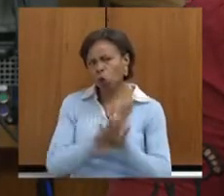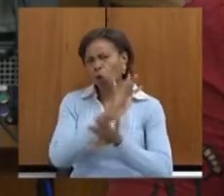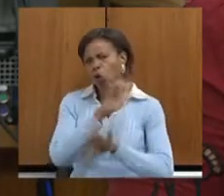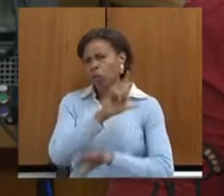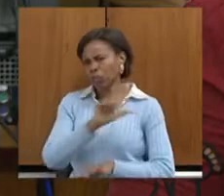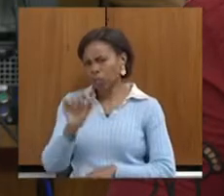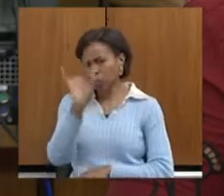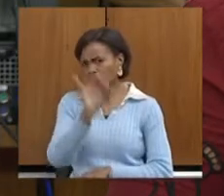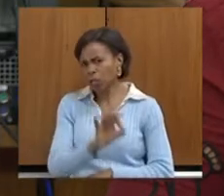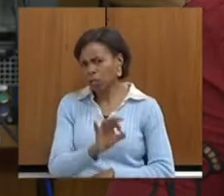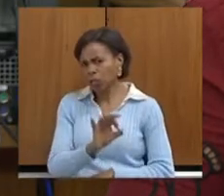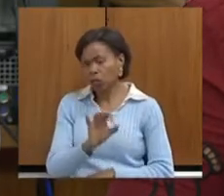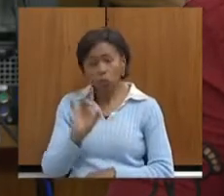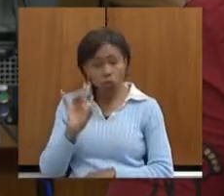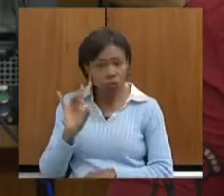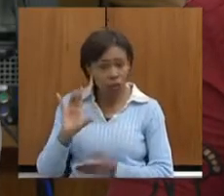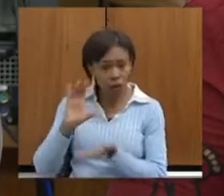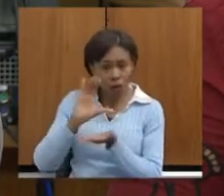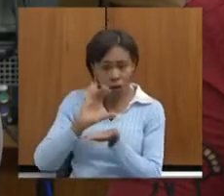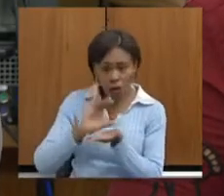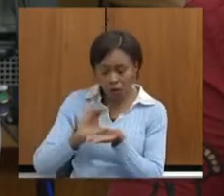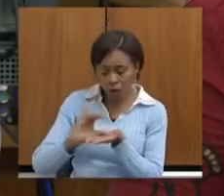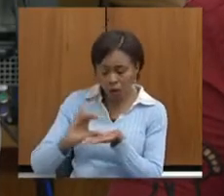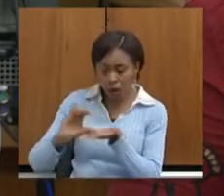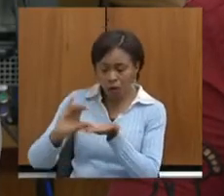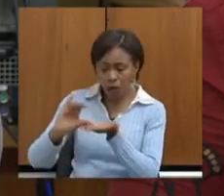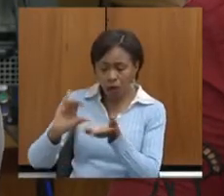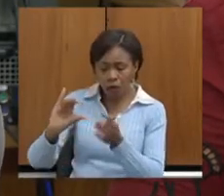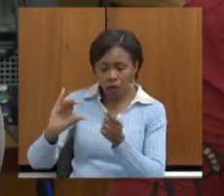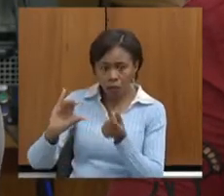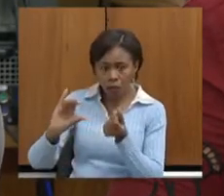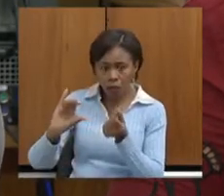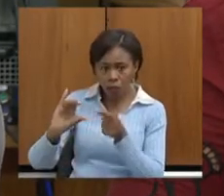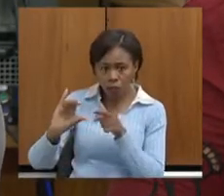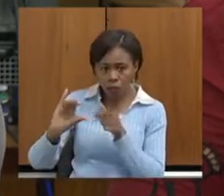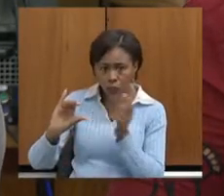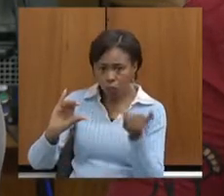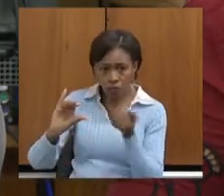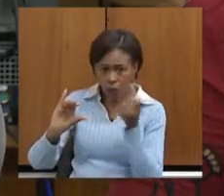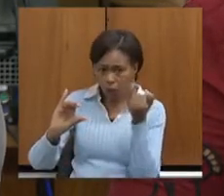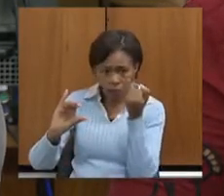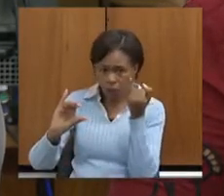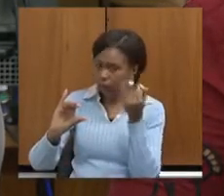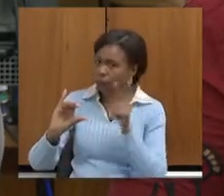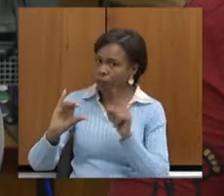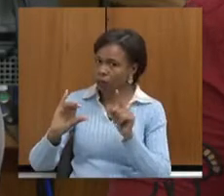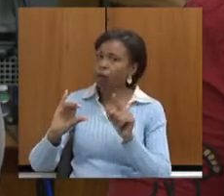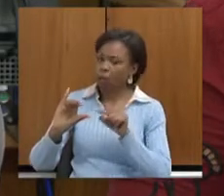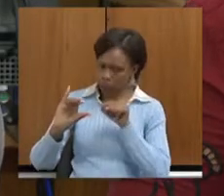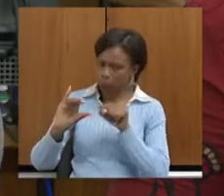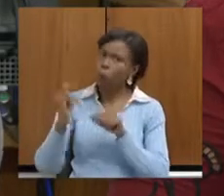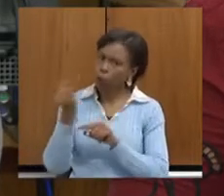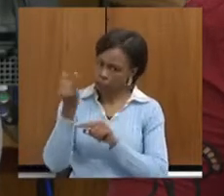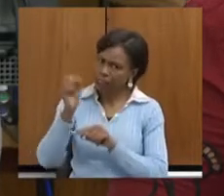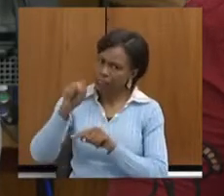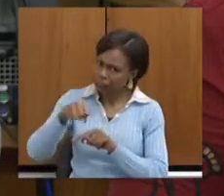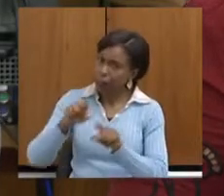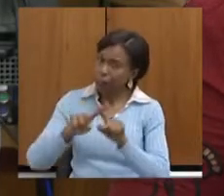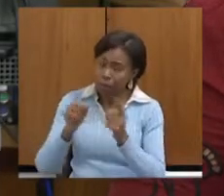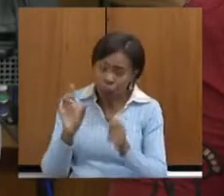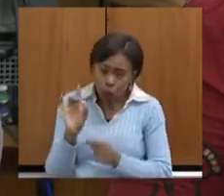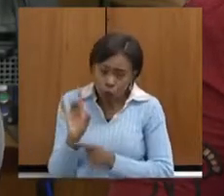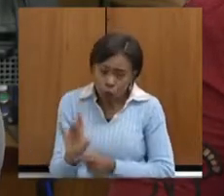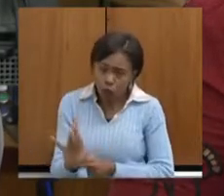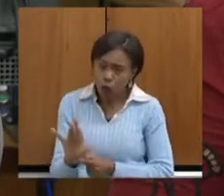entregar o que que é o reparação integral né primeira reparação integral ela não se restringe a indenização não é só indenização que é importante